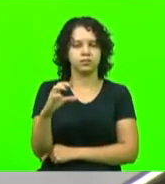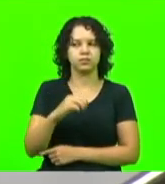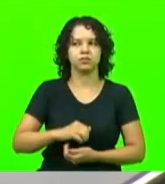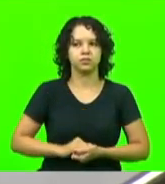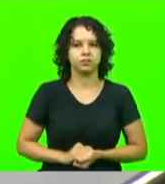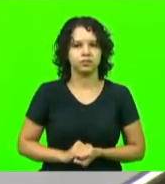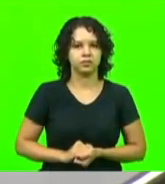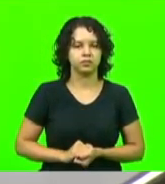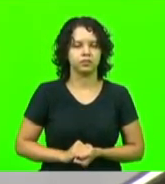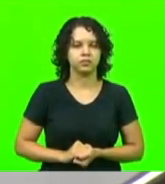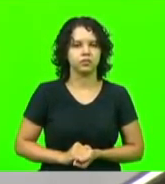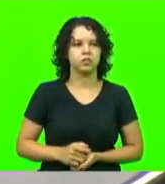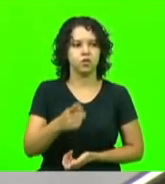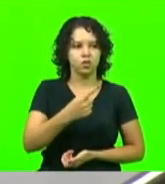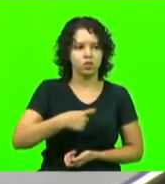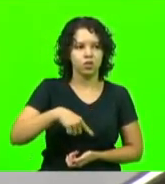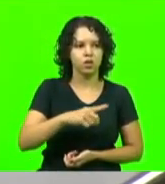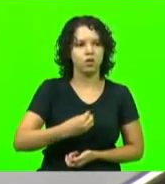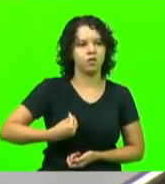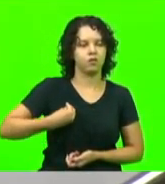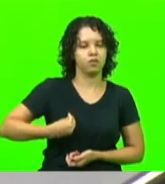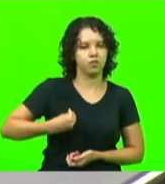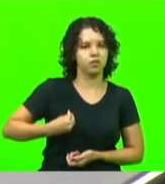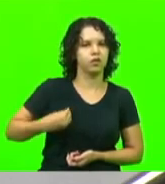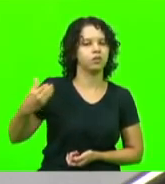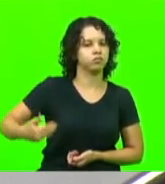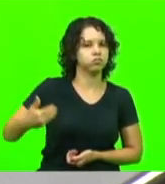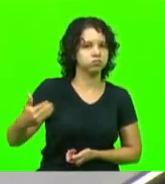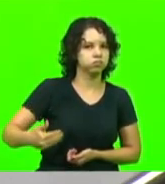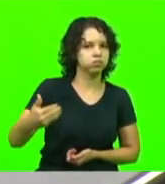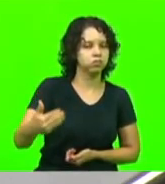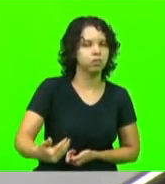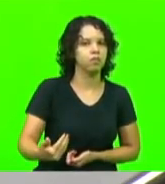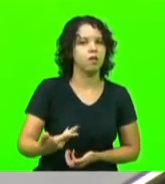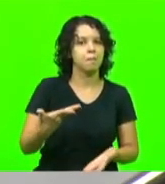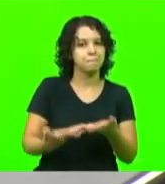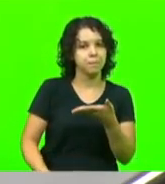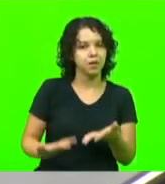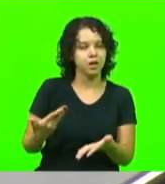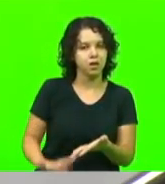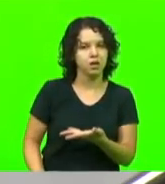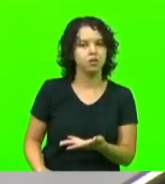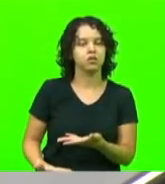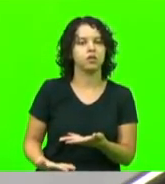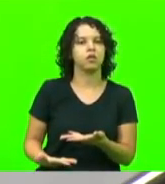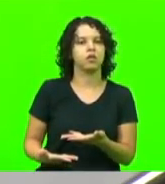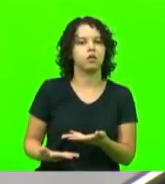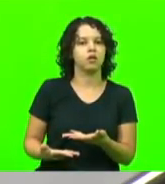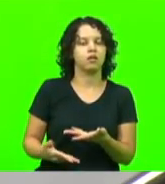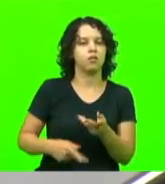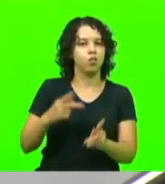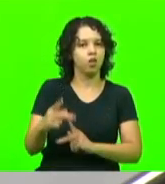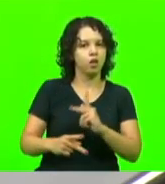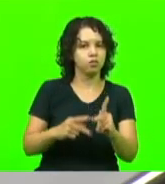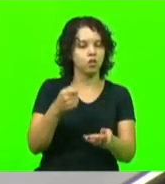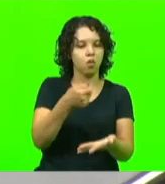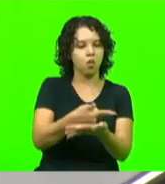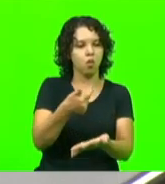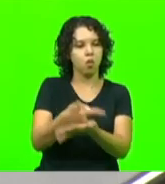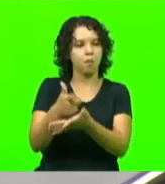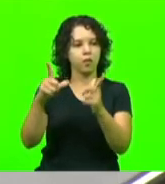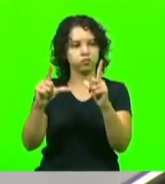nós convivemos com a perda do poder de compra da população. Tem alguns dados